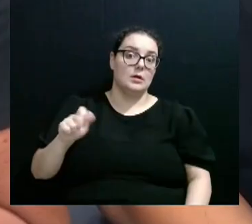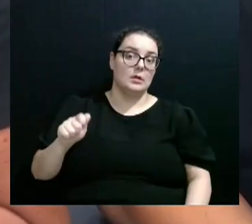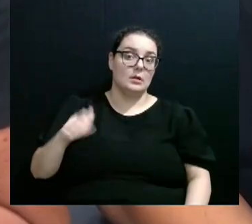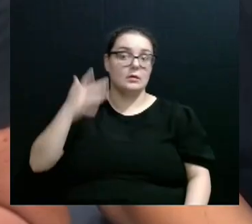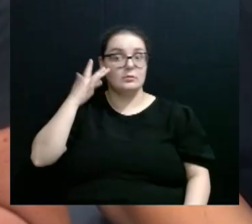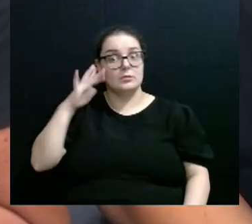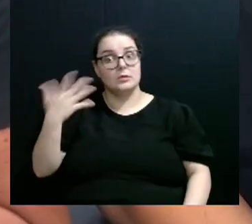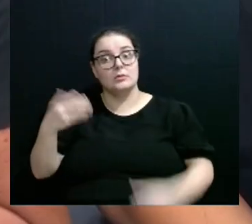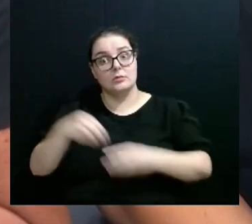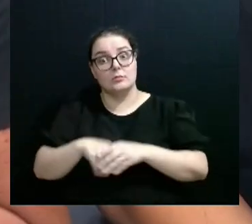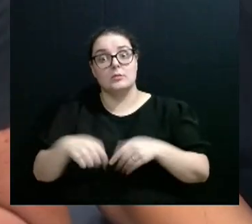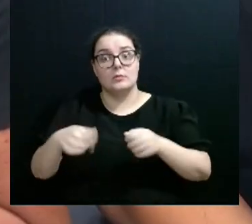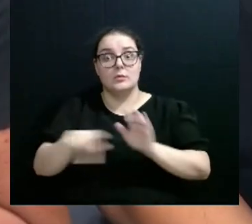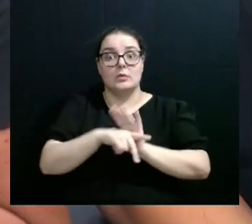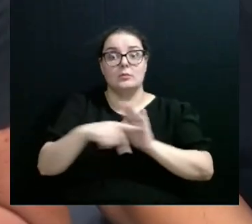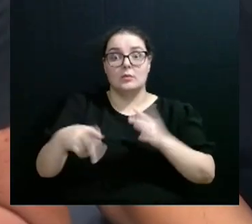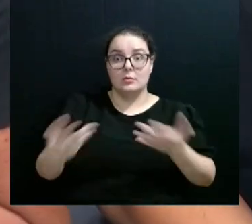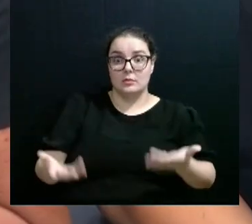fazer parte.